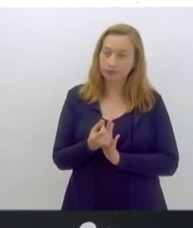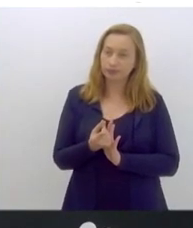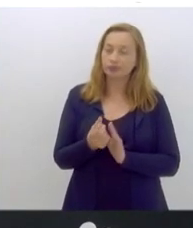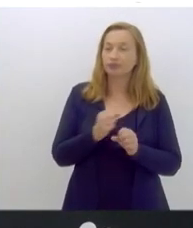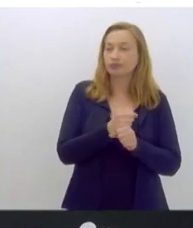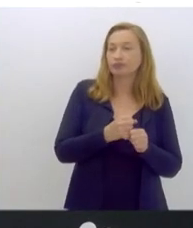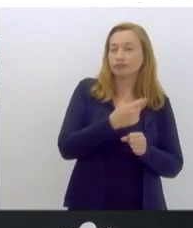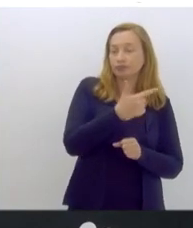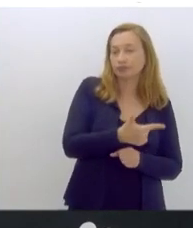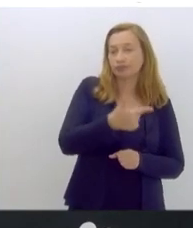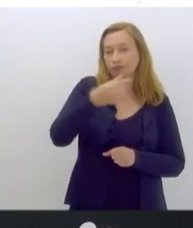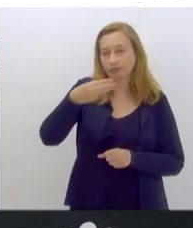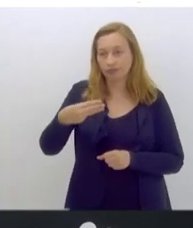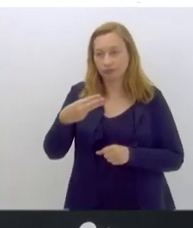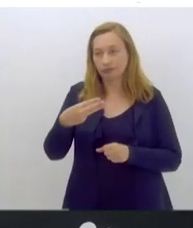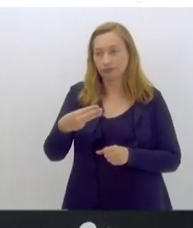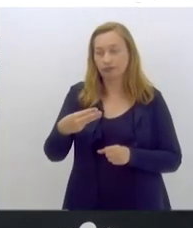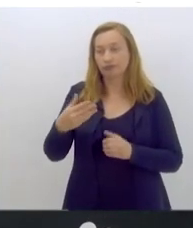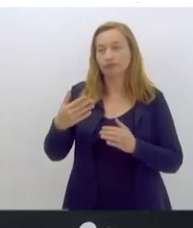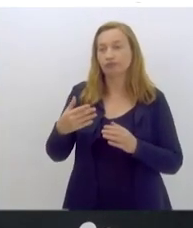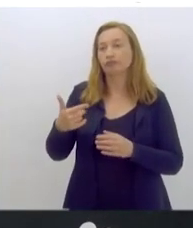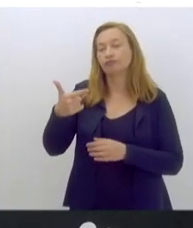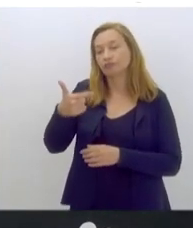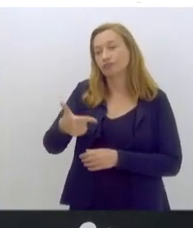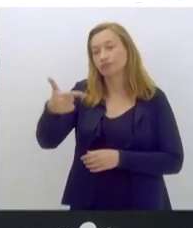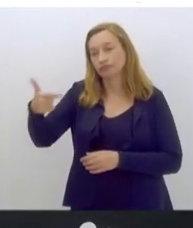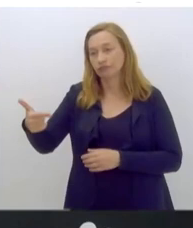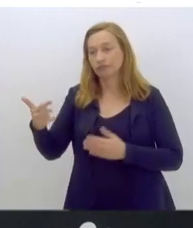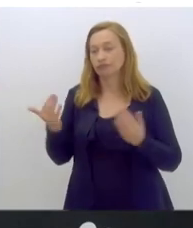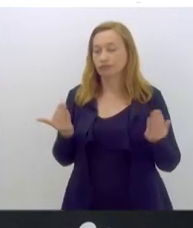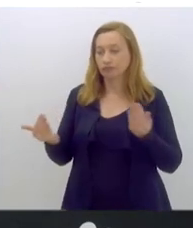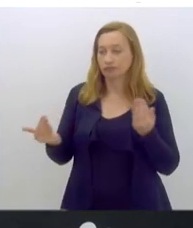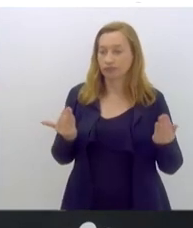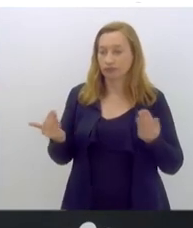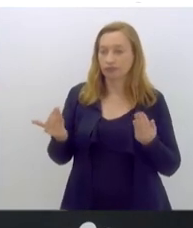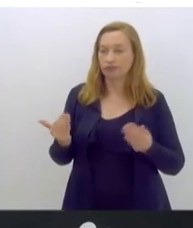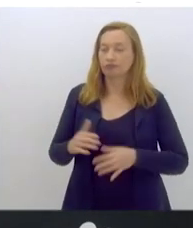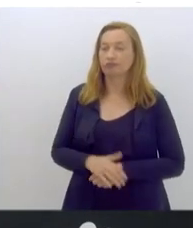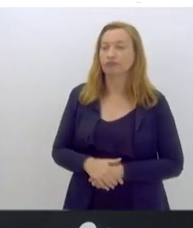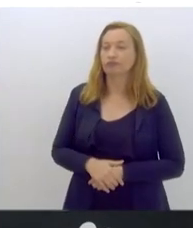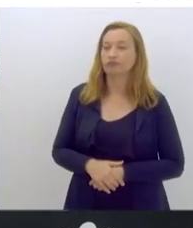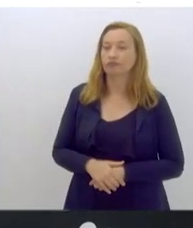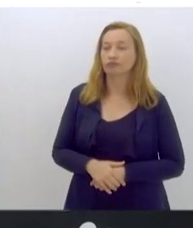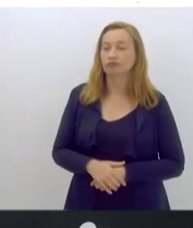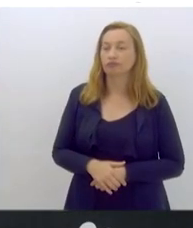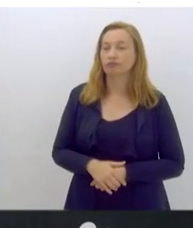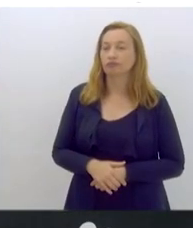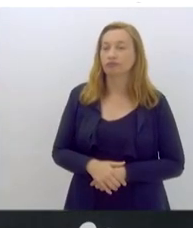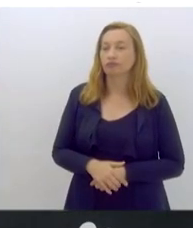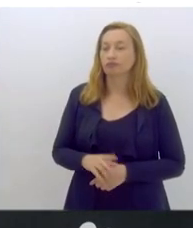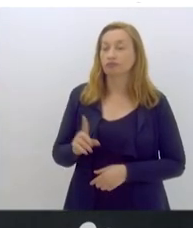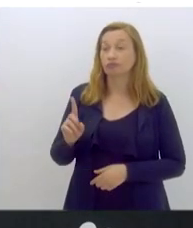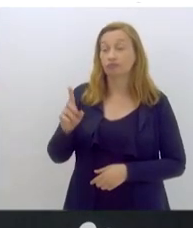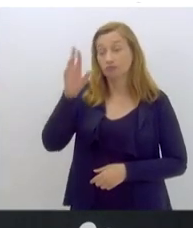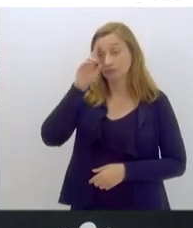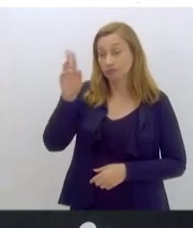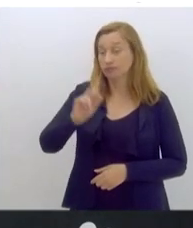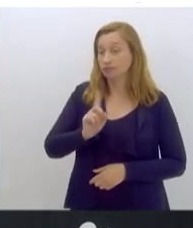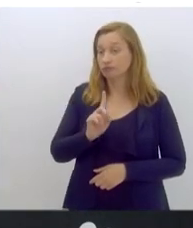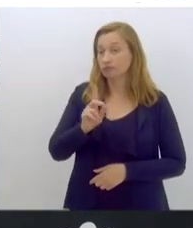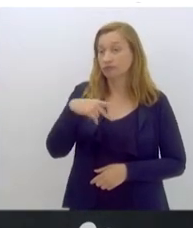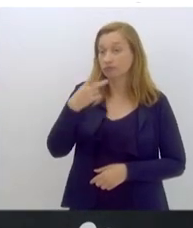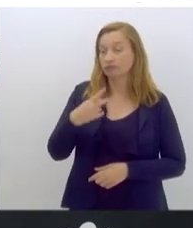de 23 com uma pílula de 22 jamais o senhor fez menção a LDO de